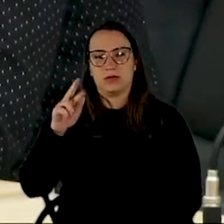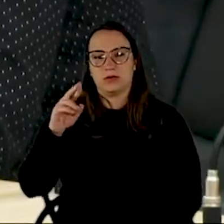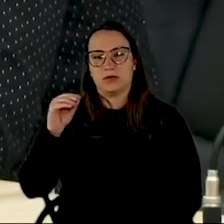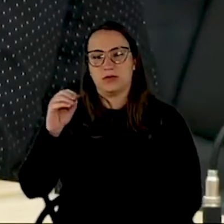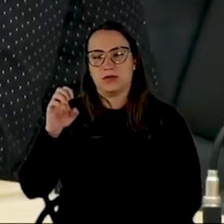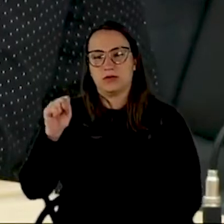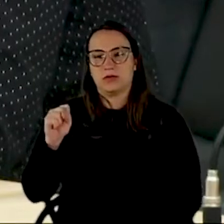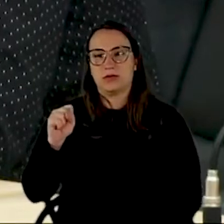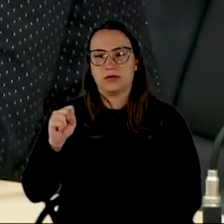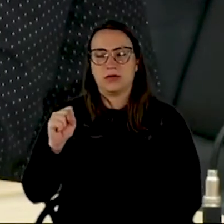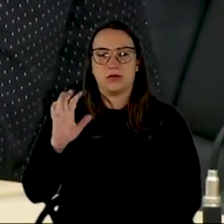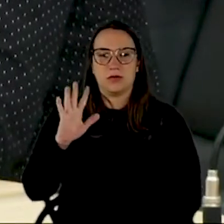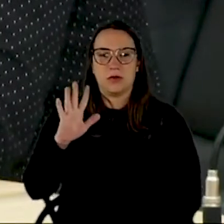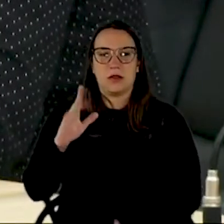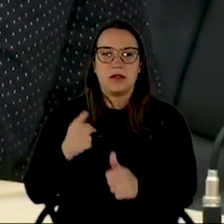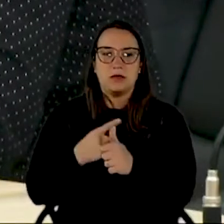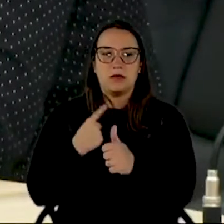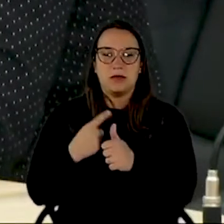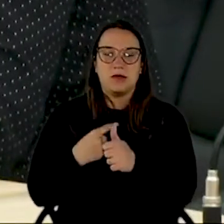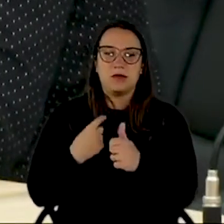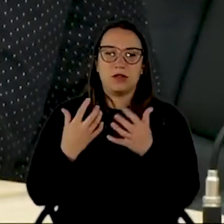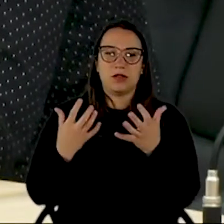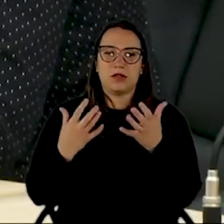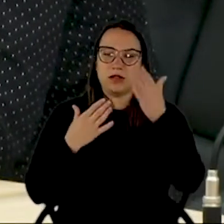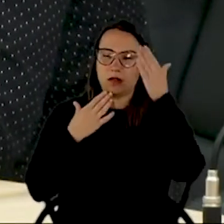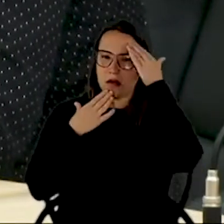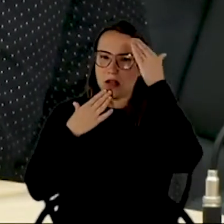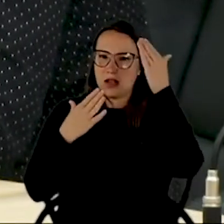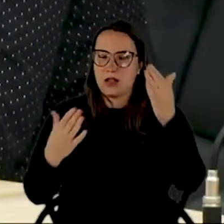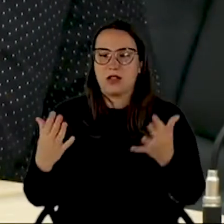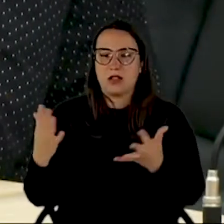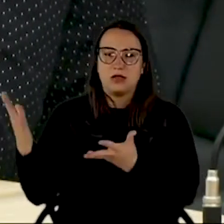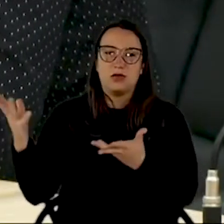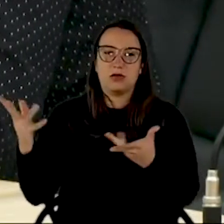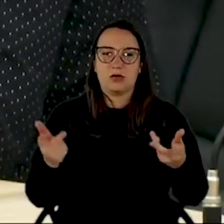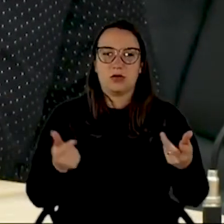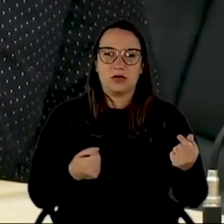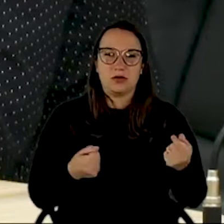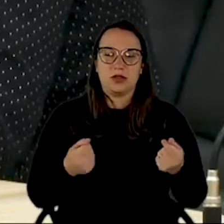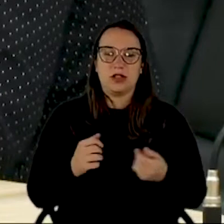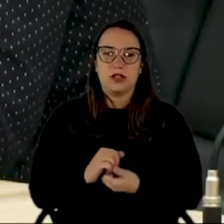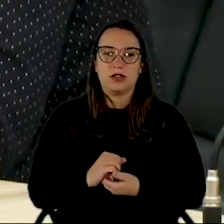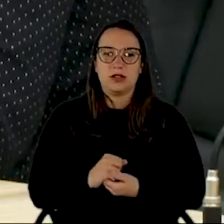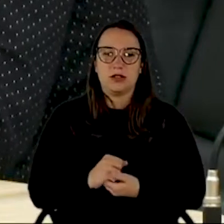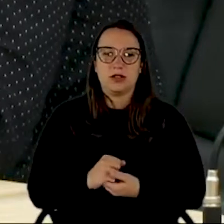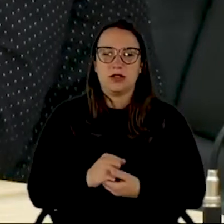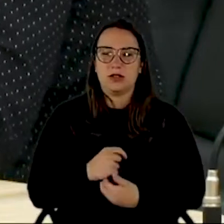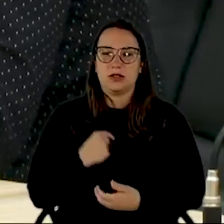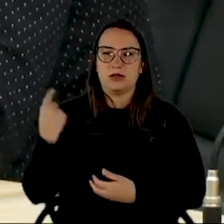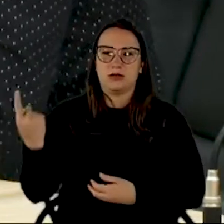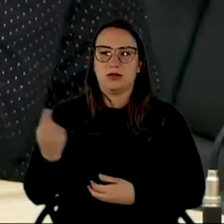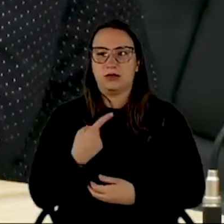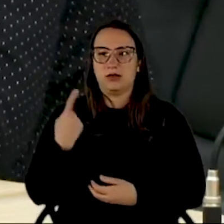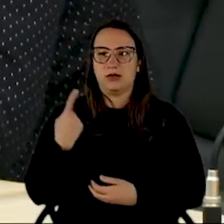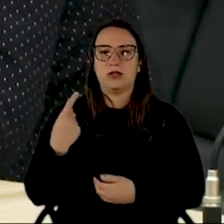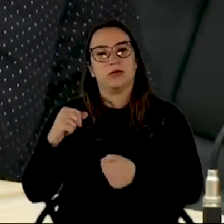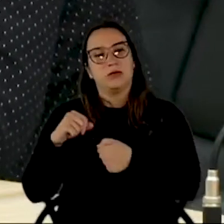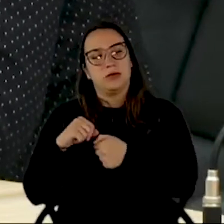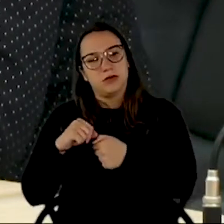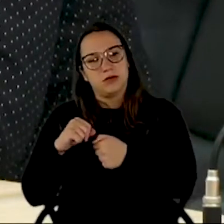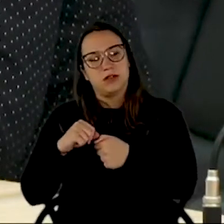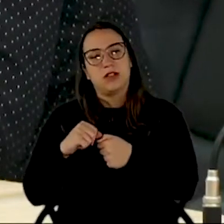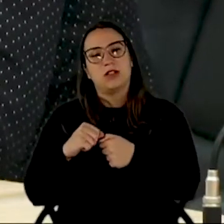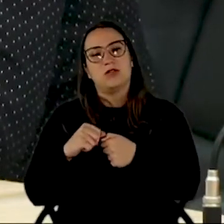Sérgio, obrigado por ter convidado a gente para estar fazendo parte desse